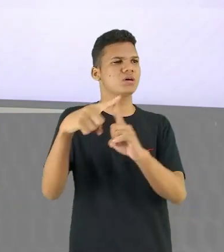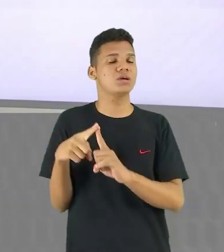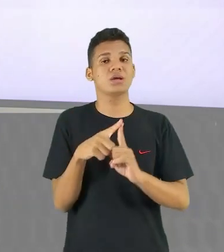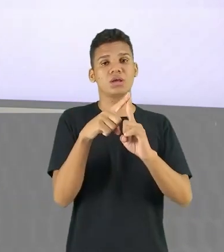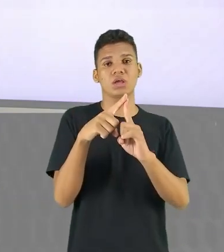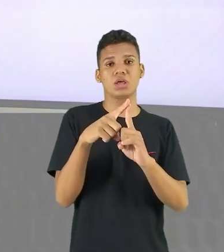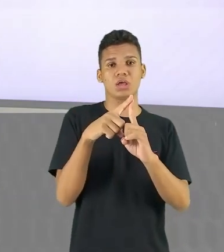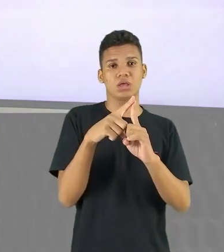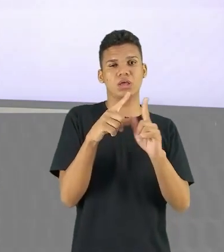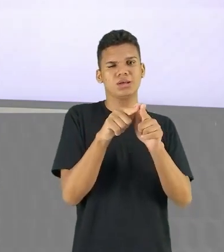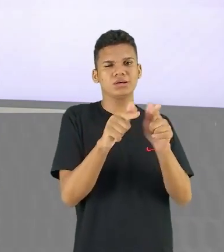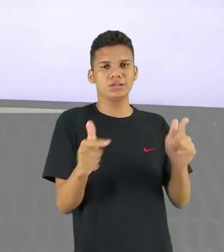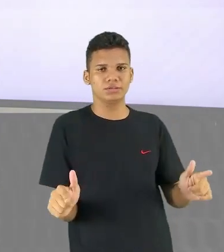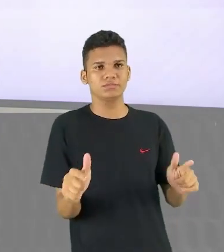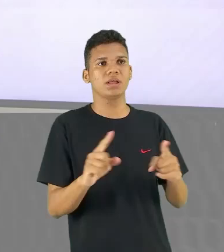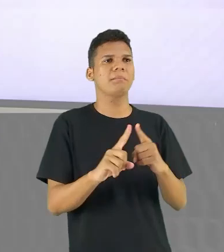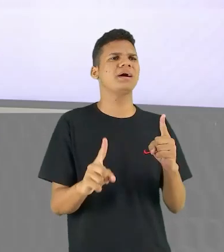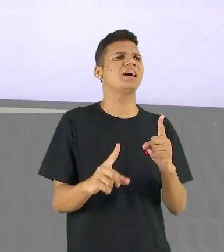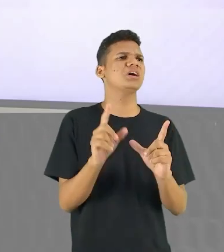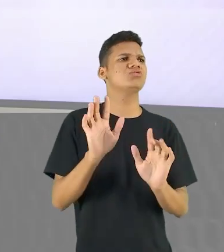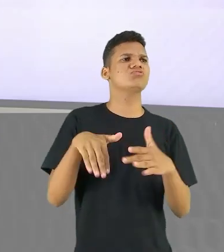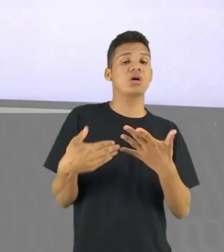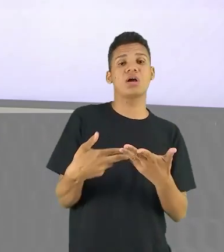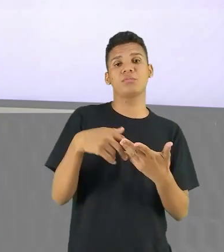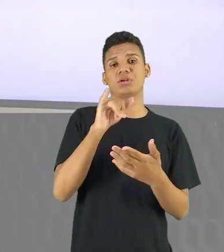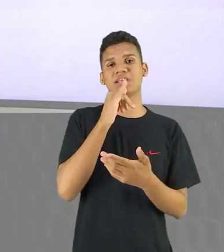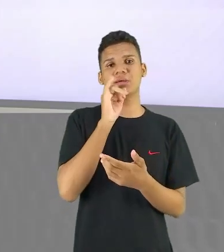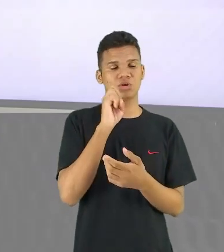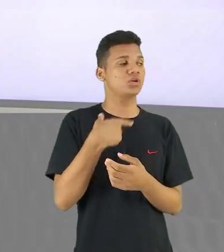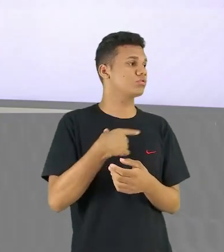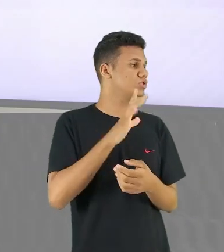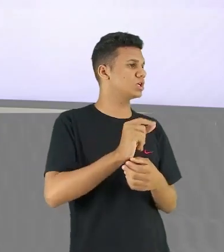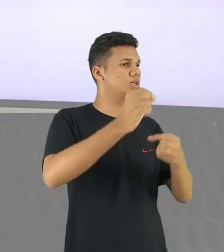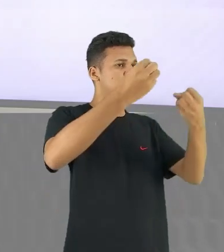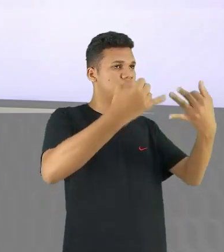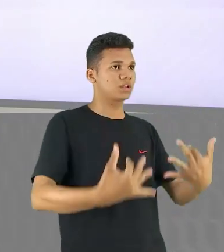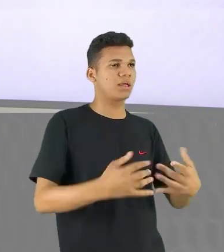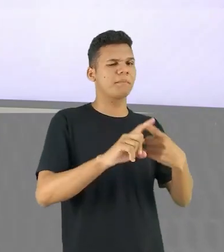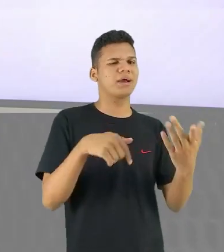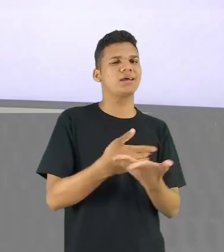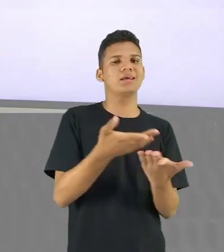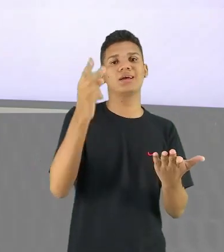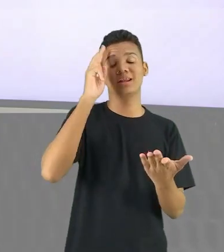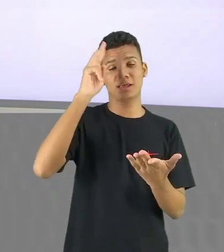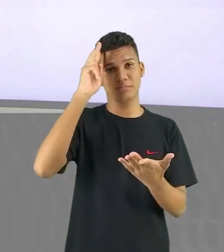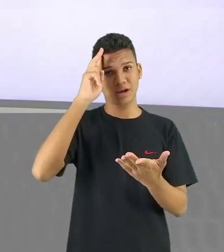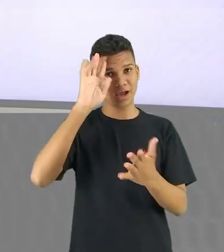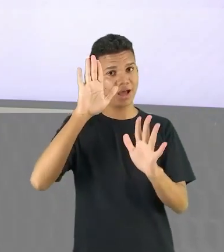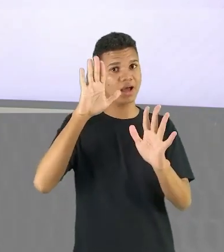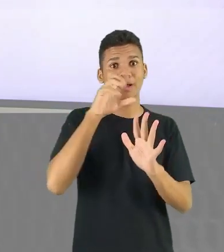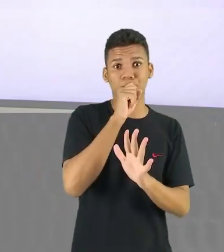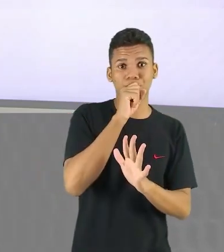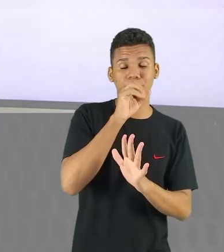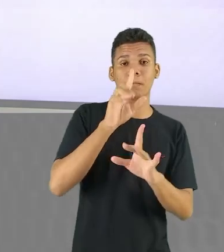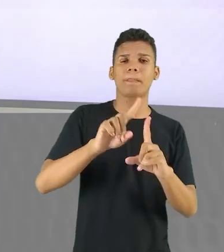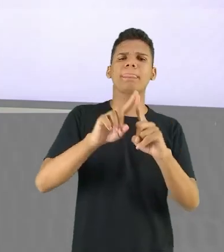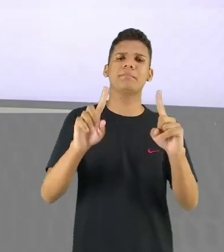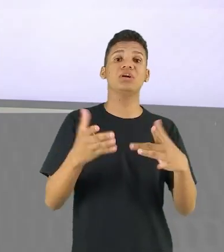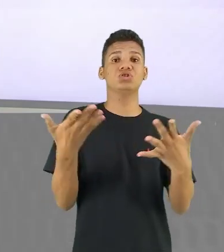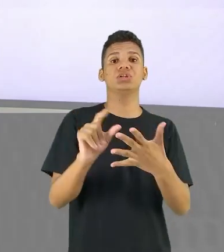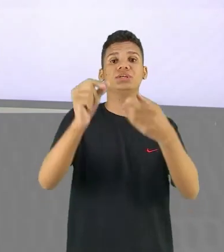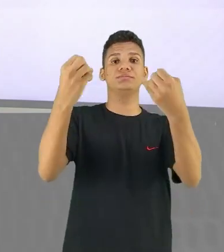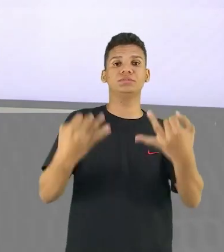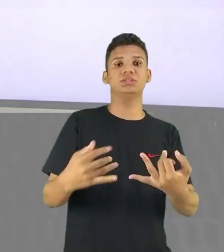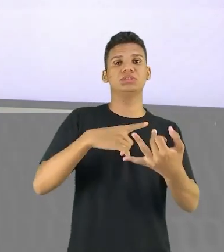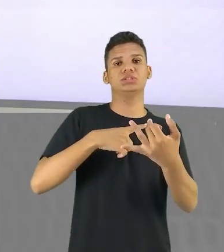tão frequentes naqueles outros gêneros que eu já citei com vocês. Só para relembrar bem rapidinho, eu já falei com vocês sobre